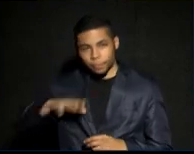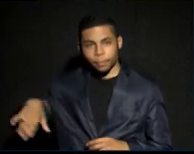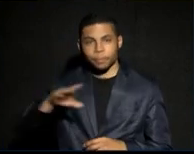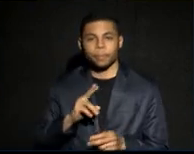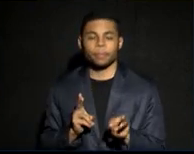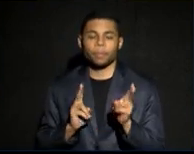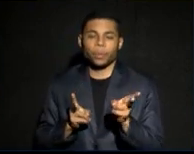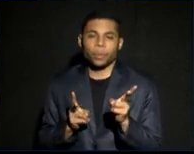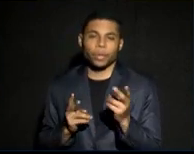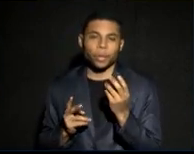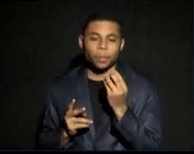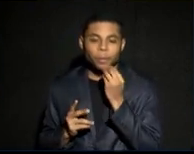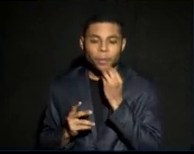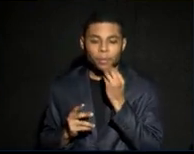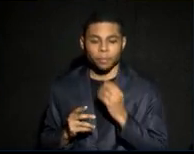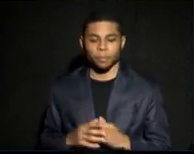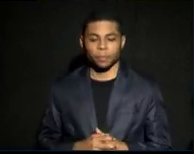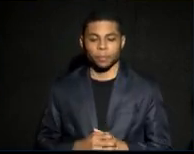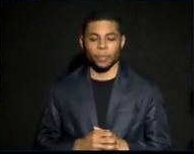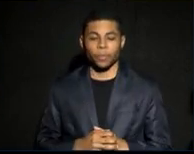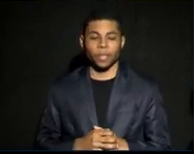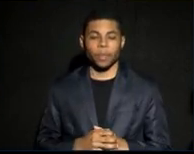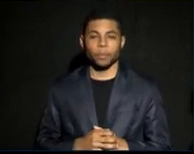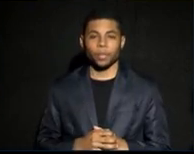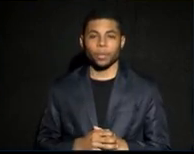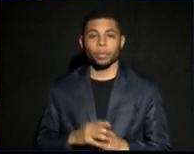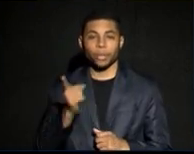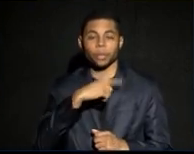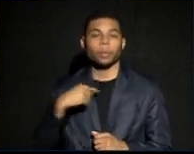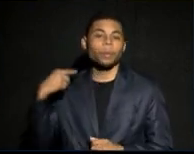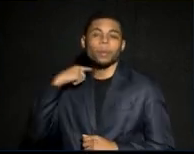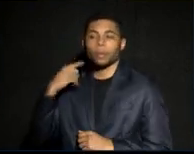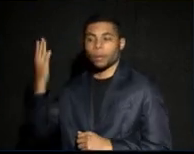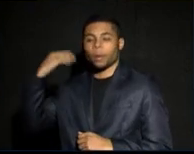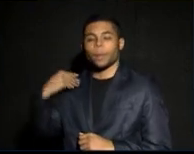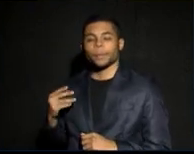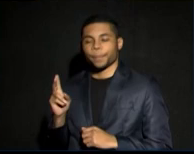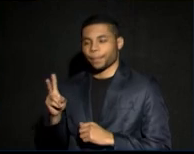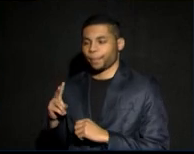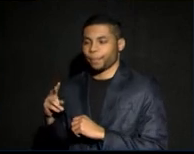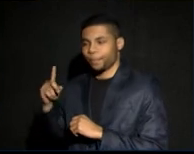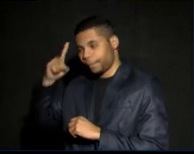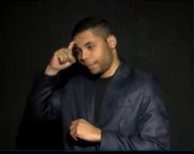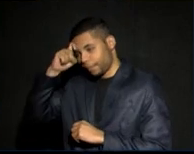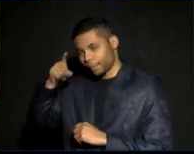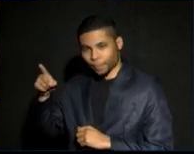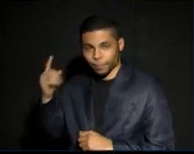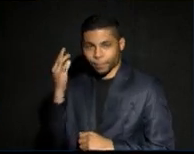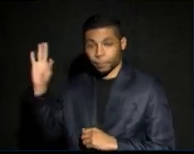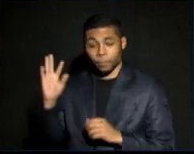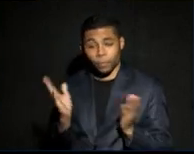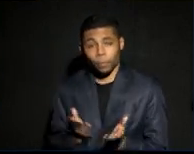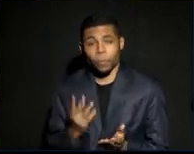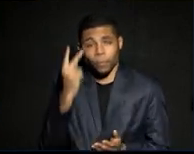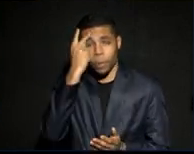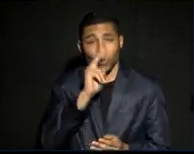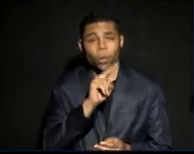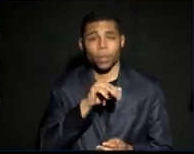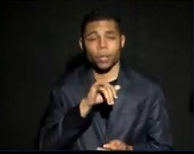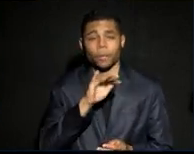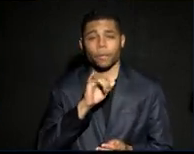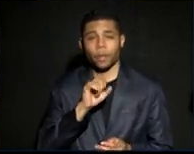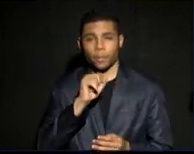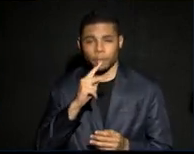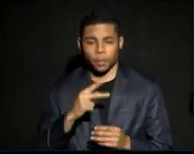Paulo passa a ser também problema meu eu tive em maio no único hospital federal que existe no estado que é Hospital São Paulo aqui da